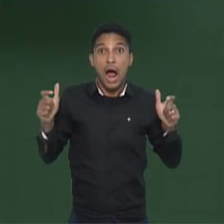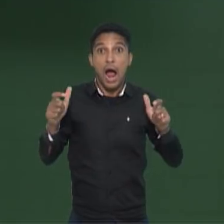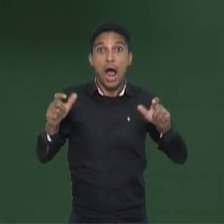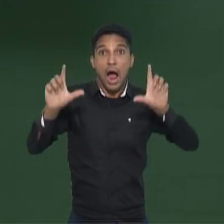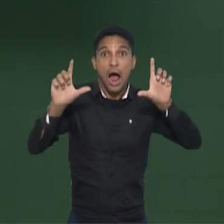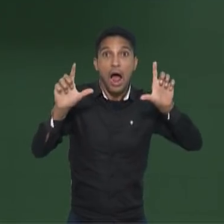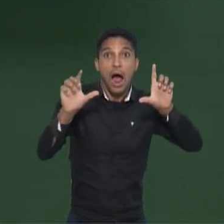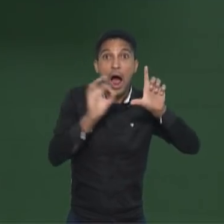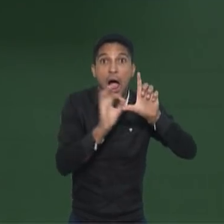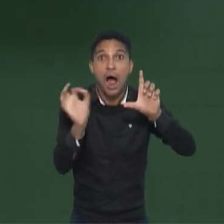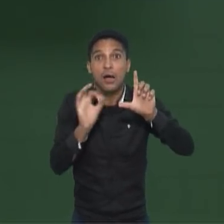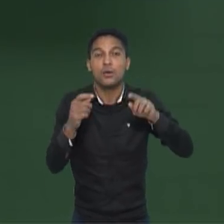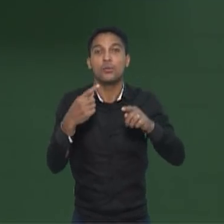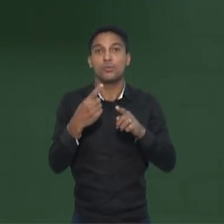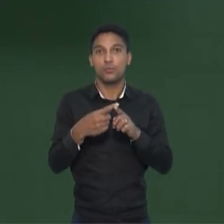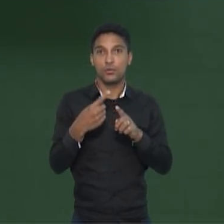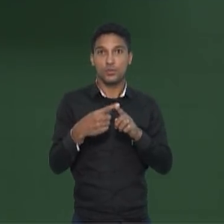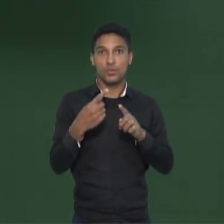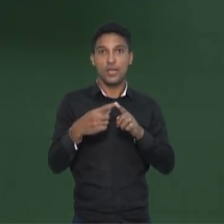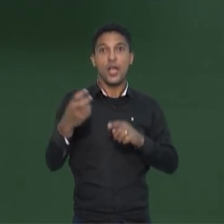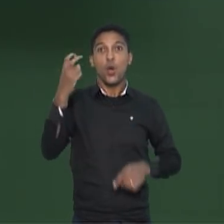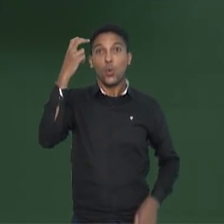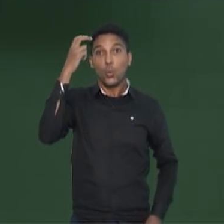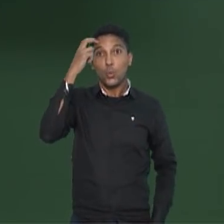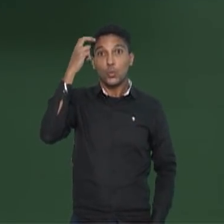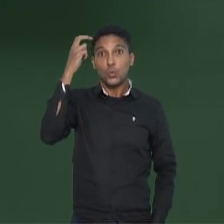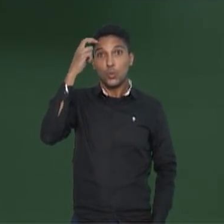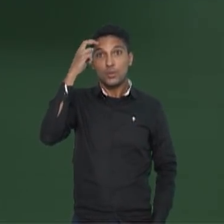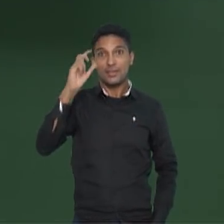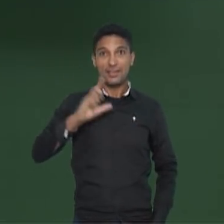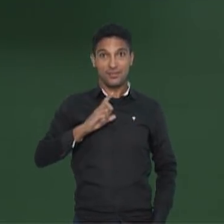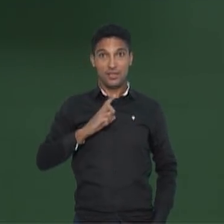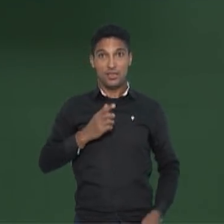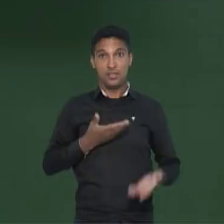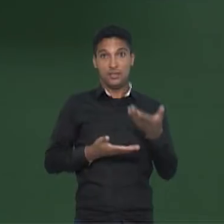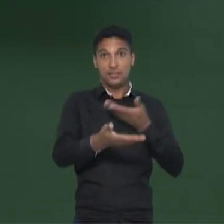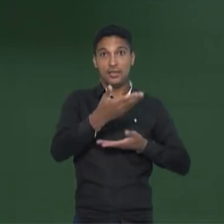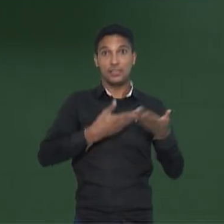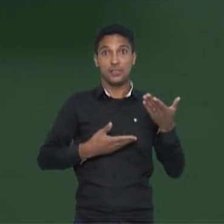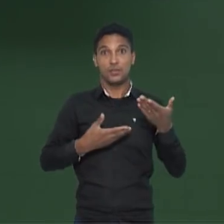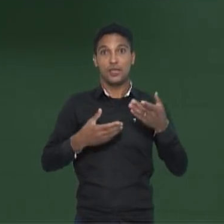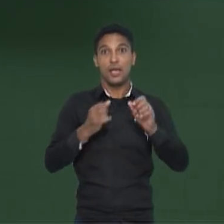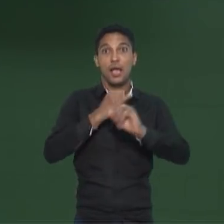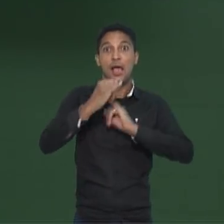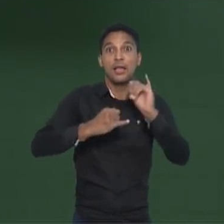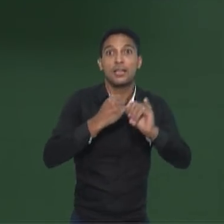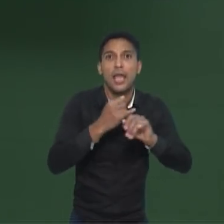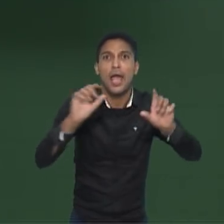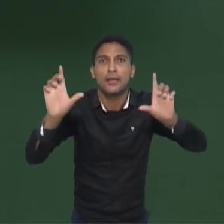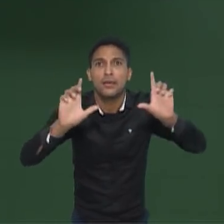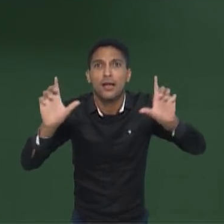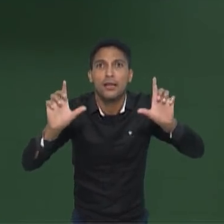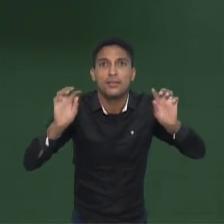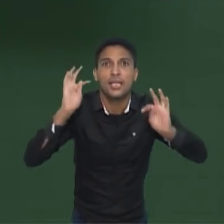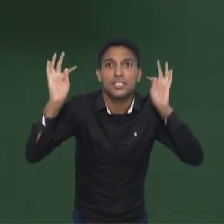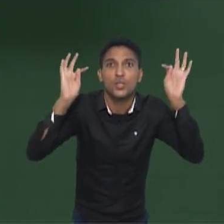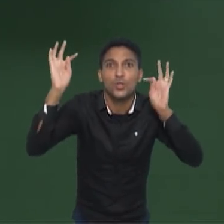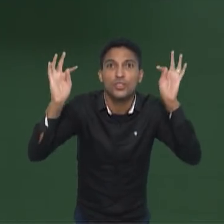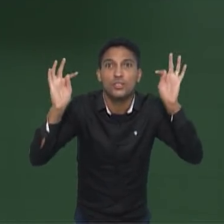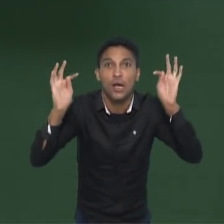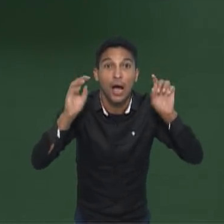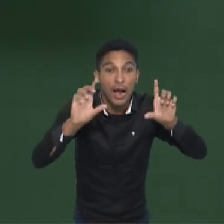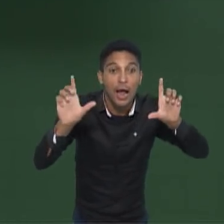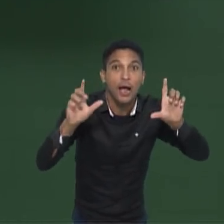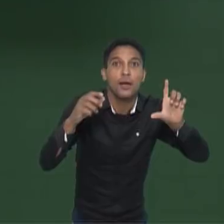da convergência ela tem justamente a ver com essa interação com as mídias. Não tem a ver só com a tecnologia, mas tem a ver